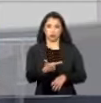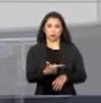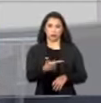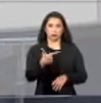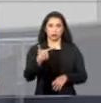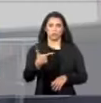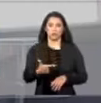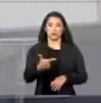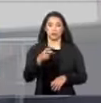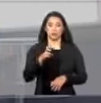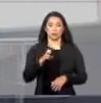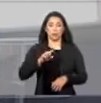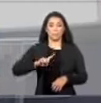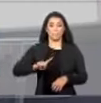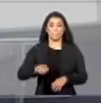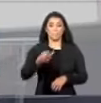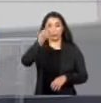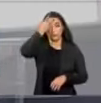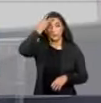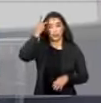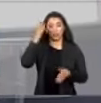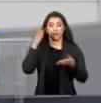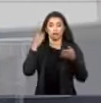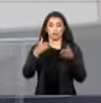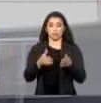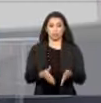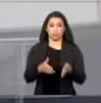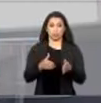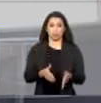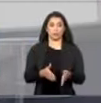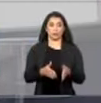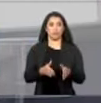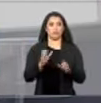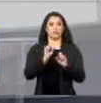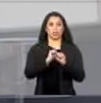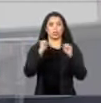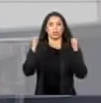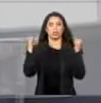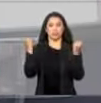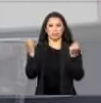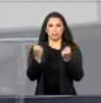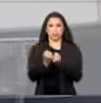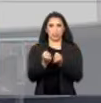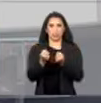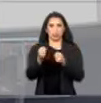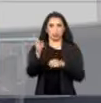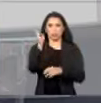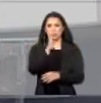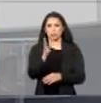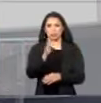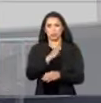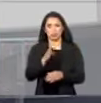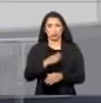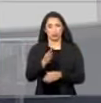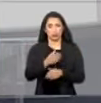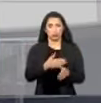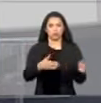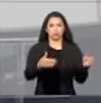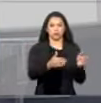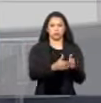225 mil pessoas que participaram de seminários pelo Brasil inteiro para se